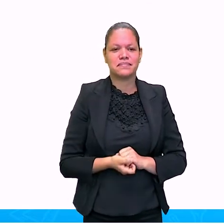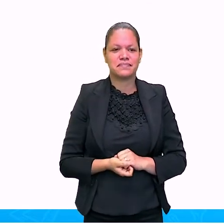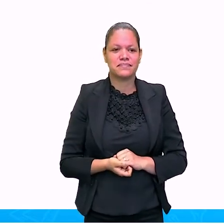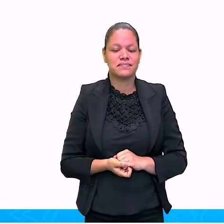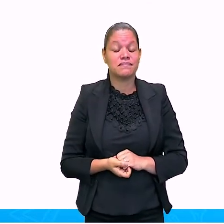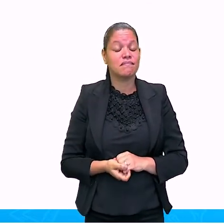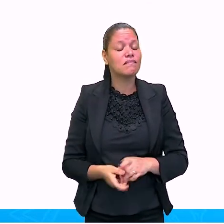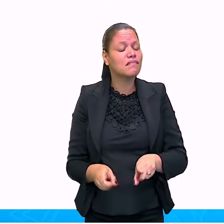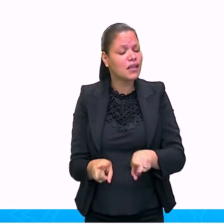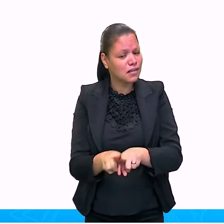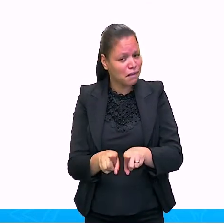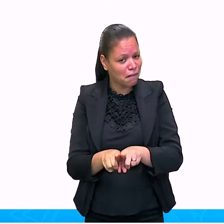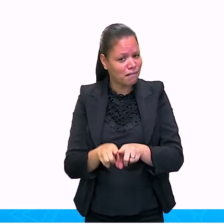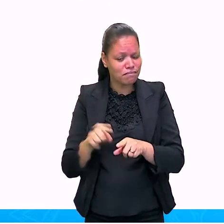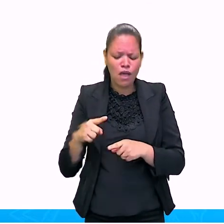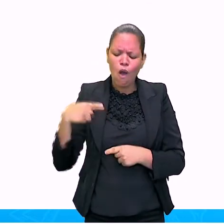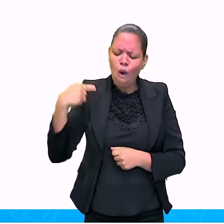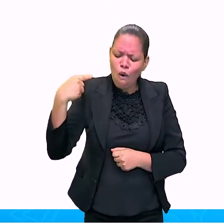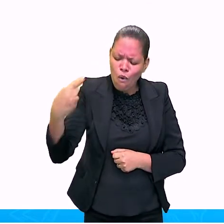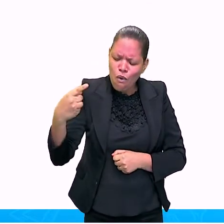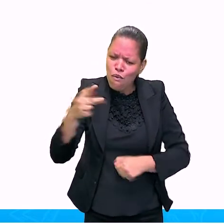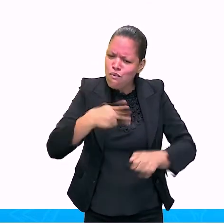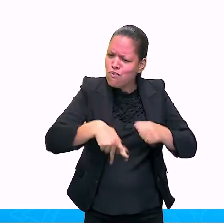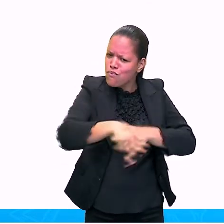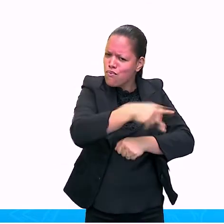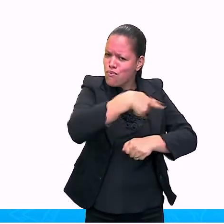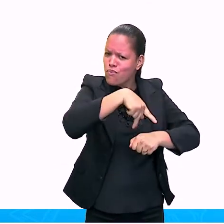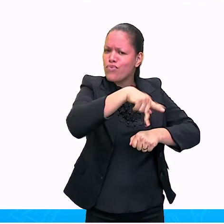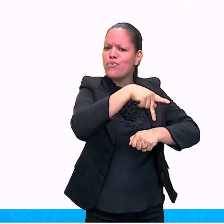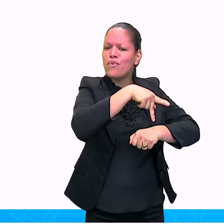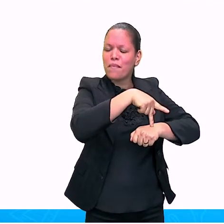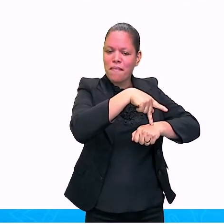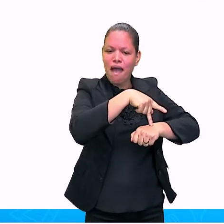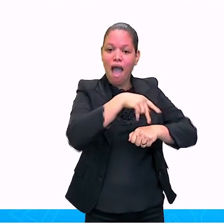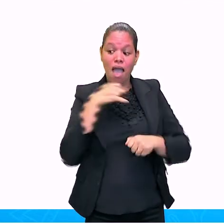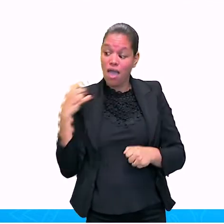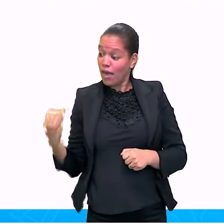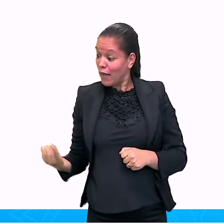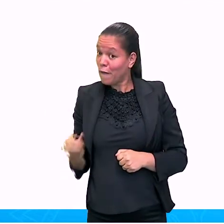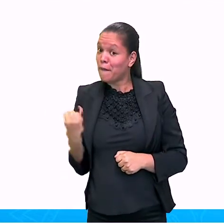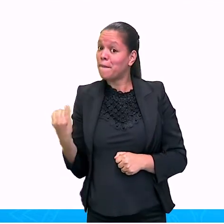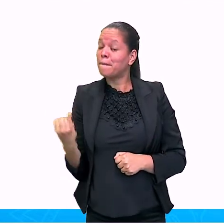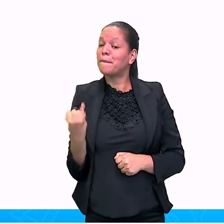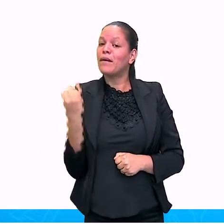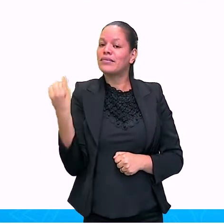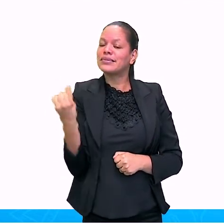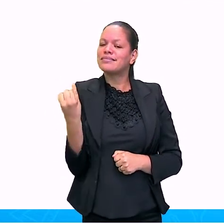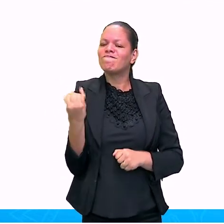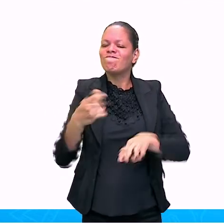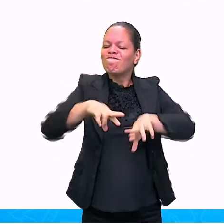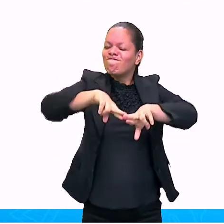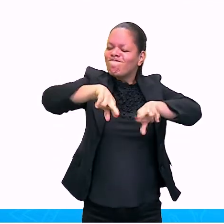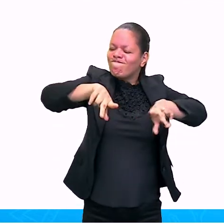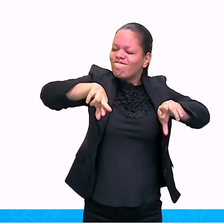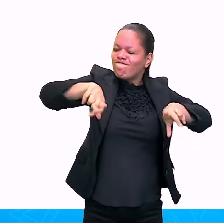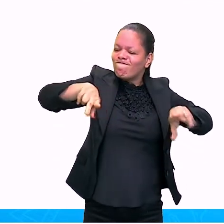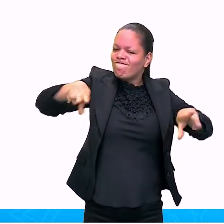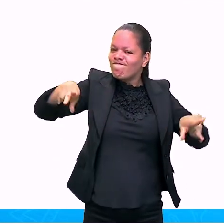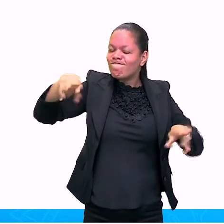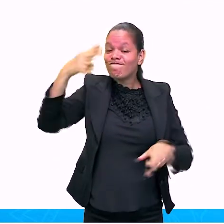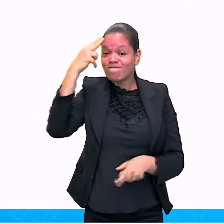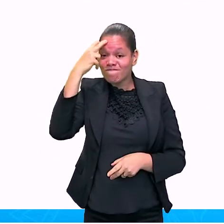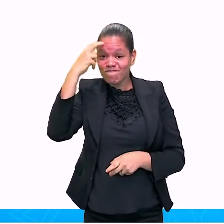Outro país super importante que nós vimos como a diversidade cultural é a Itália. A Itália vem assim juntamente